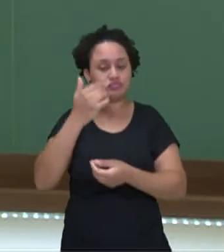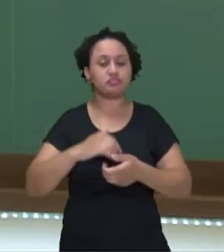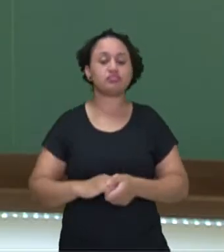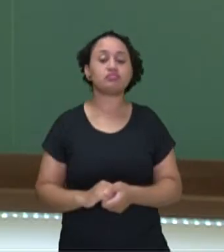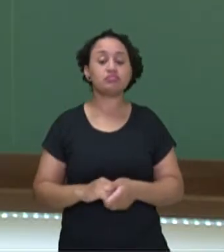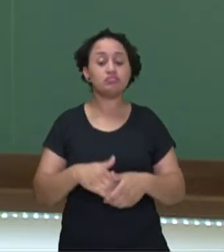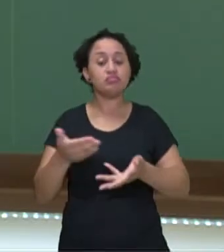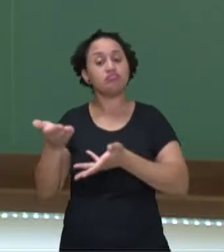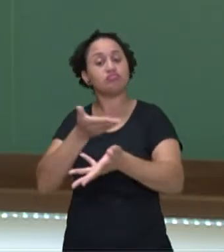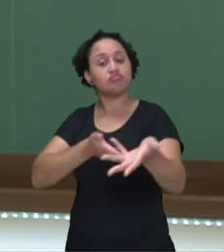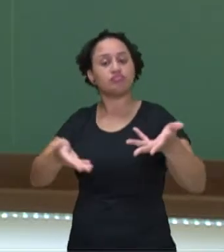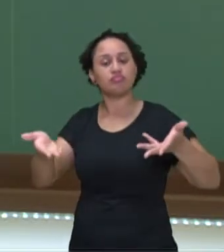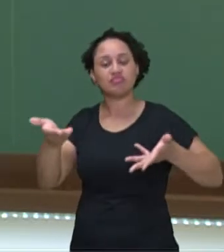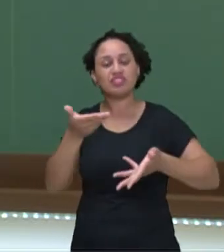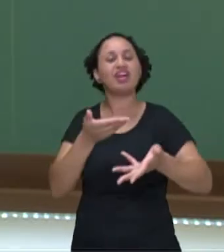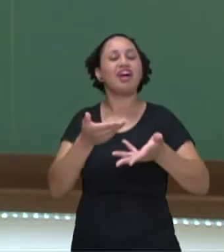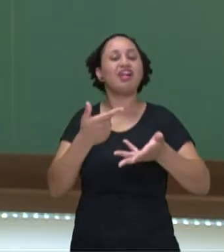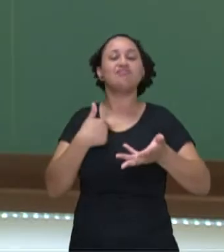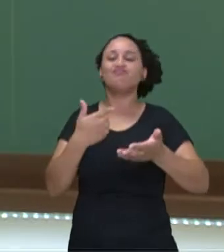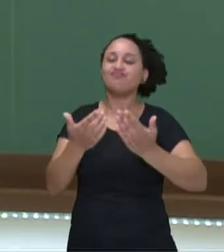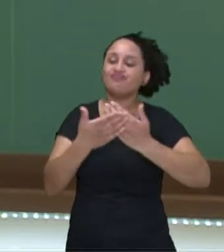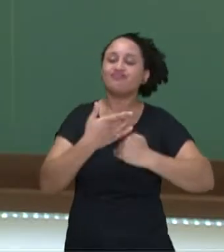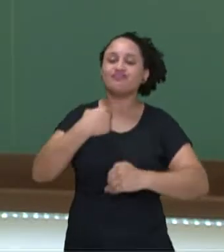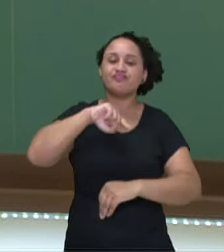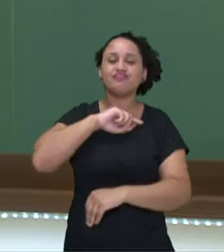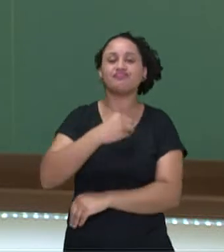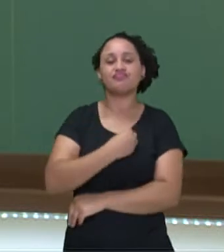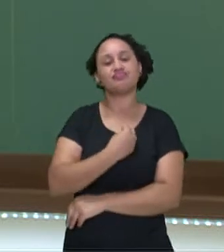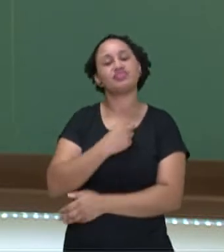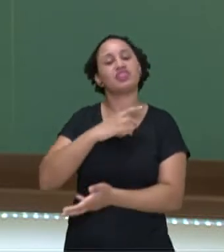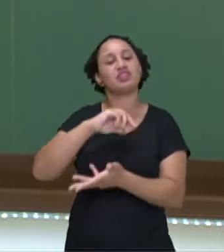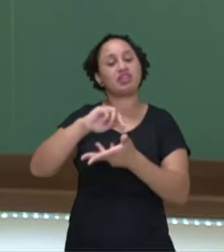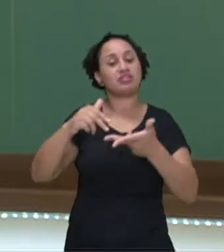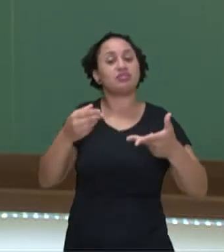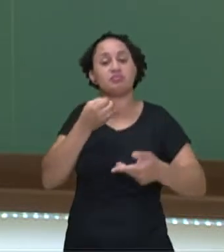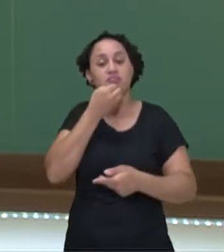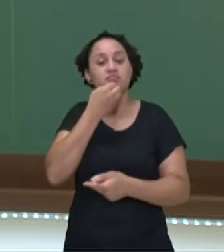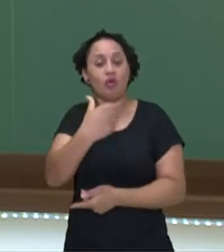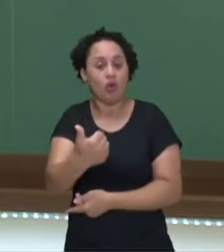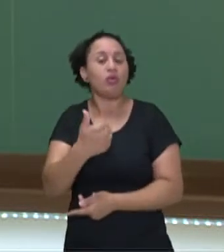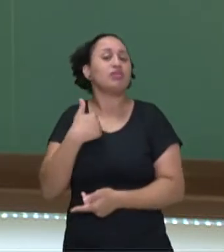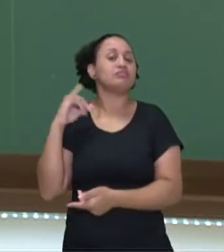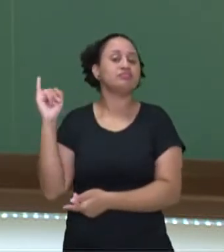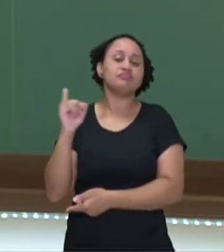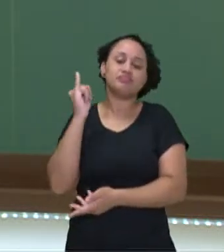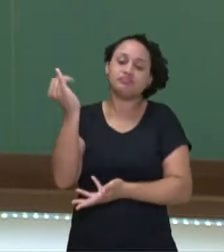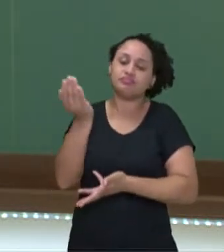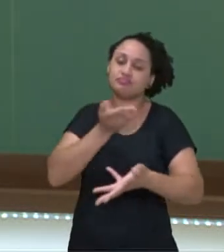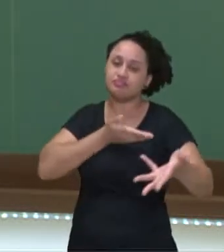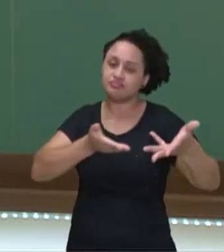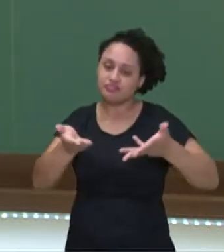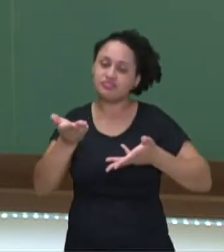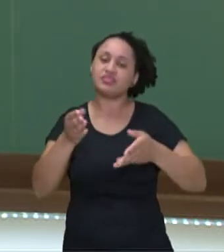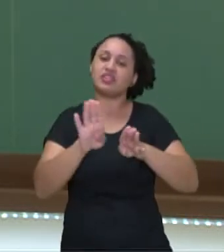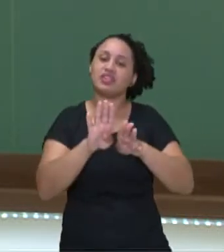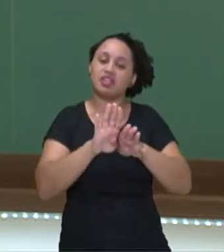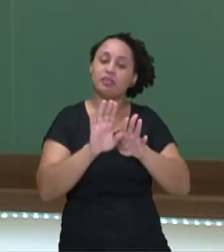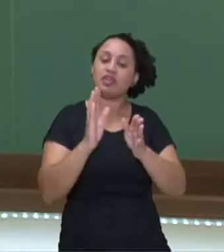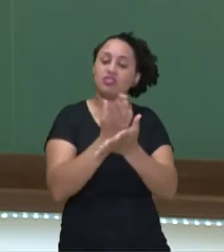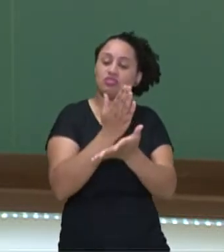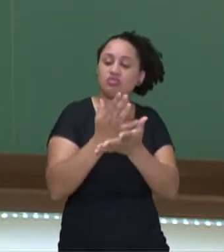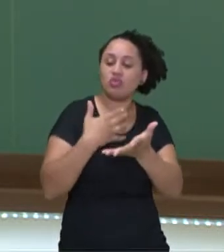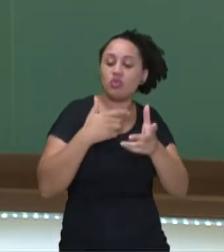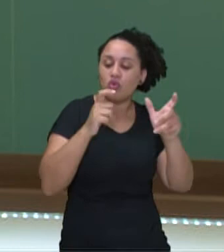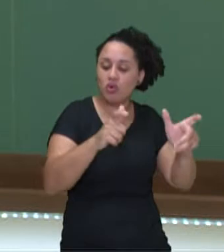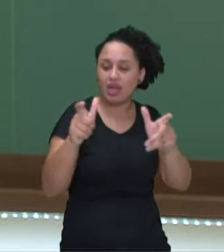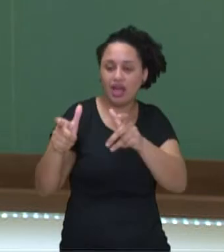traz benefícios, é muito importante conviver, é muito importante saber compartilhar, dividir